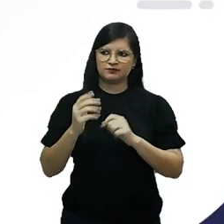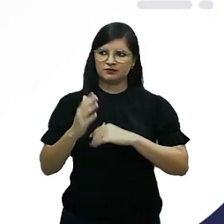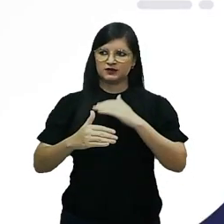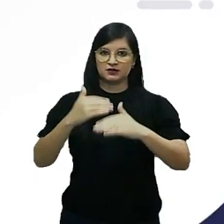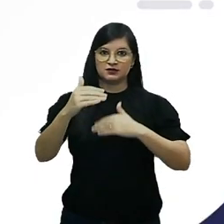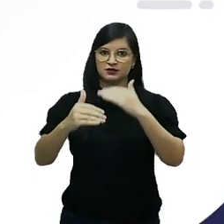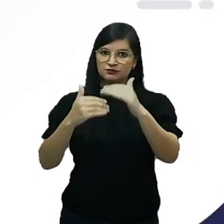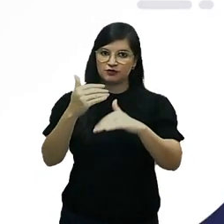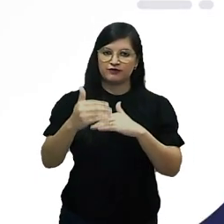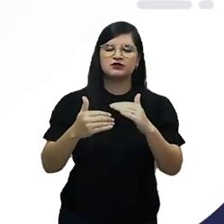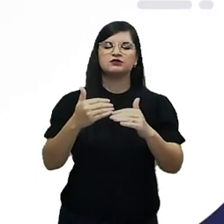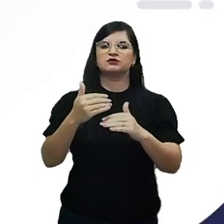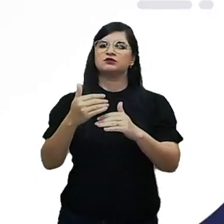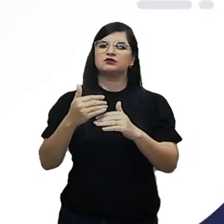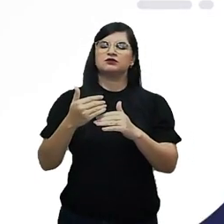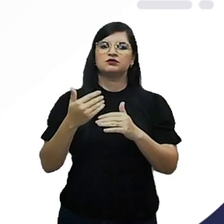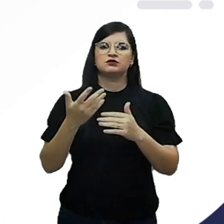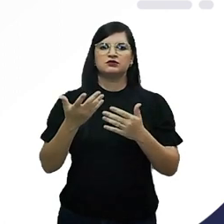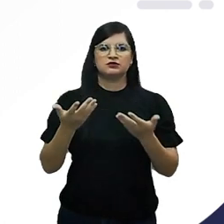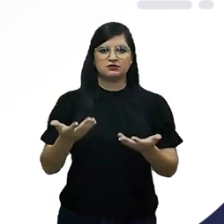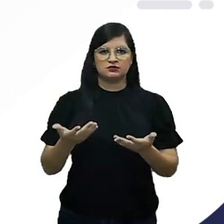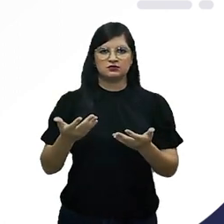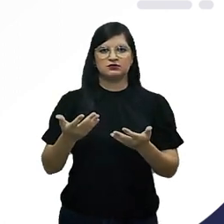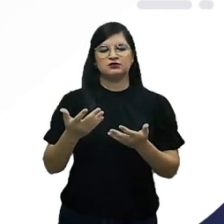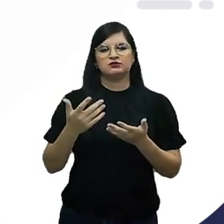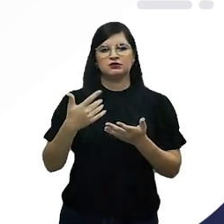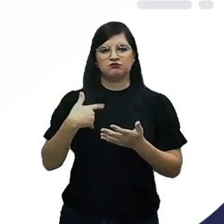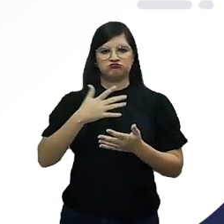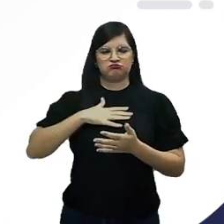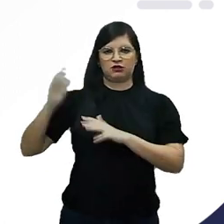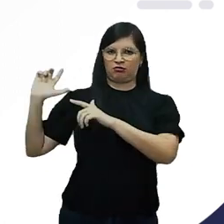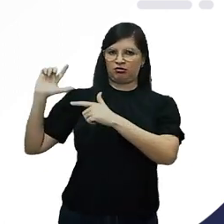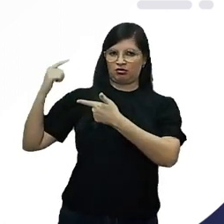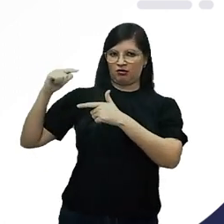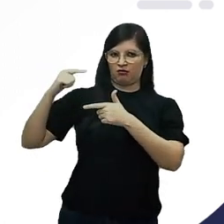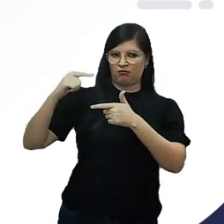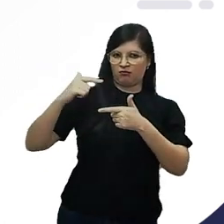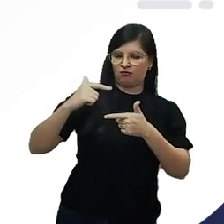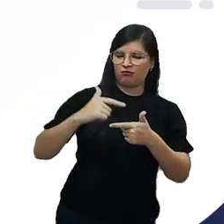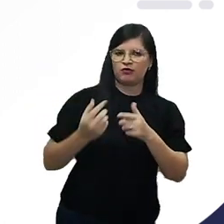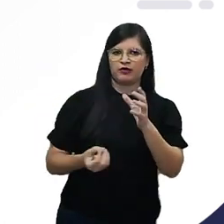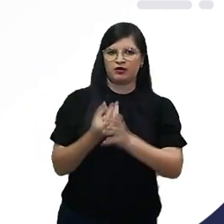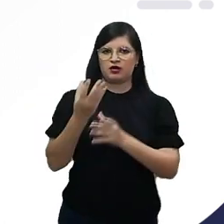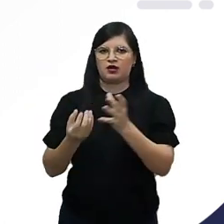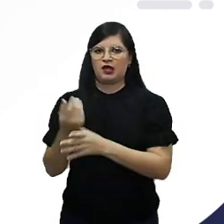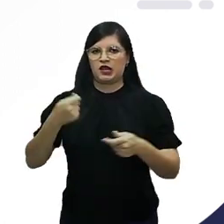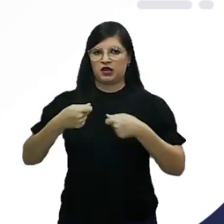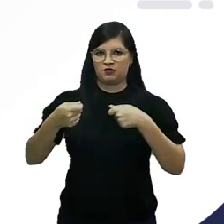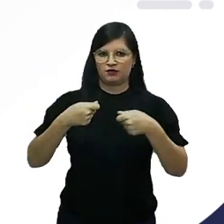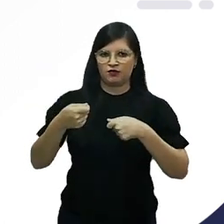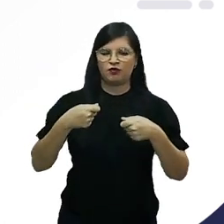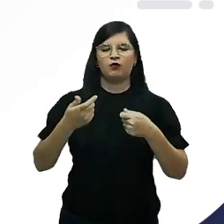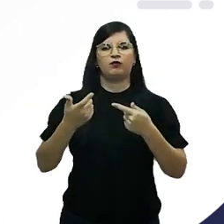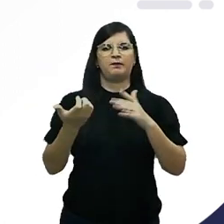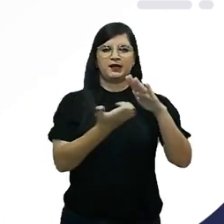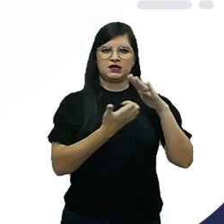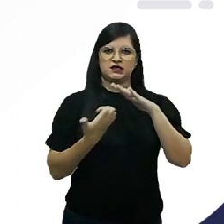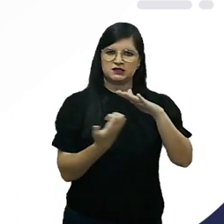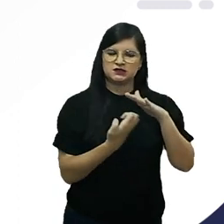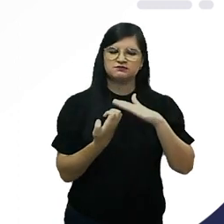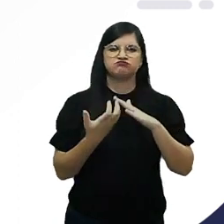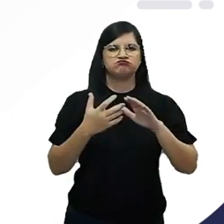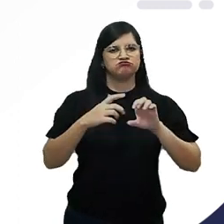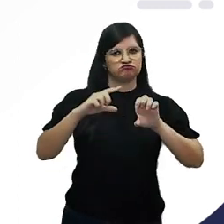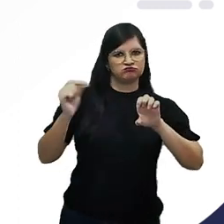desenvolvi aqui ao longo, aliás, ao longo de toda a minha trajetória, enquanto mentor de negócios sociais, startups, empreendedor